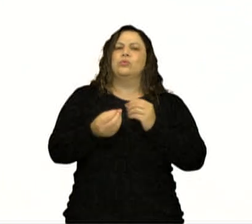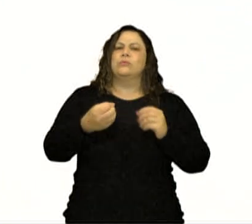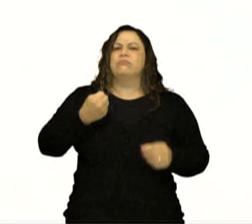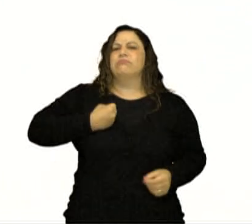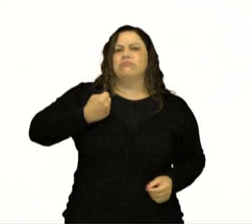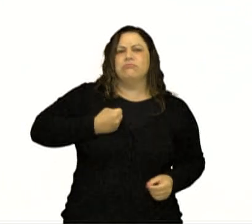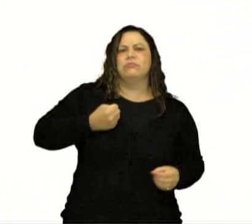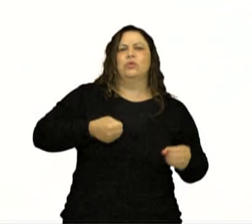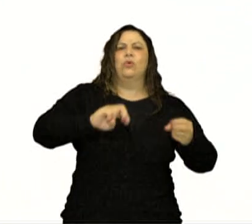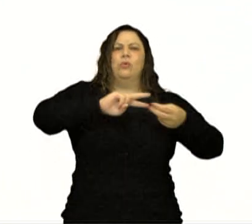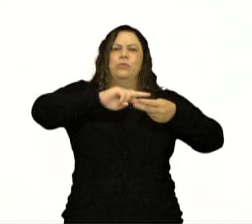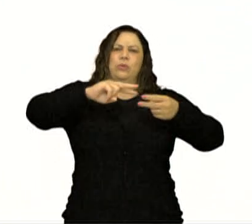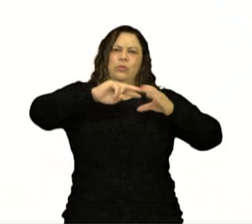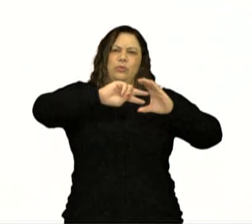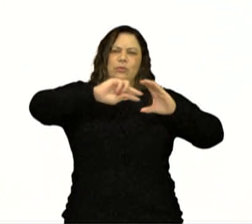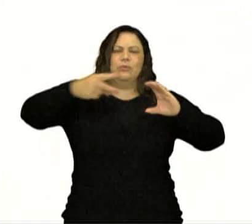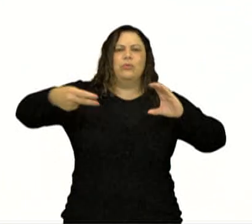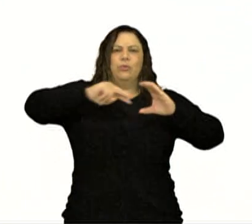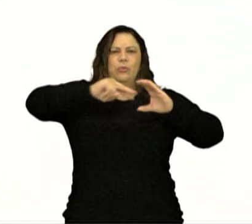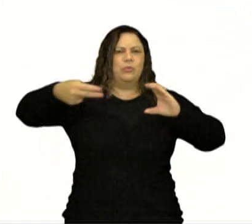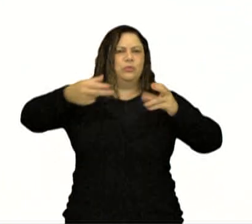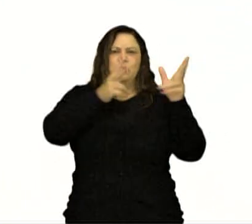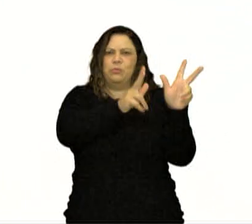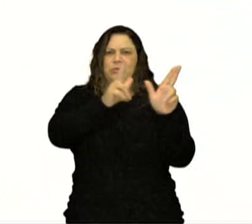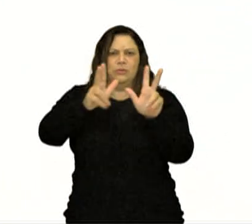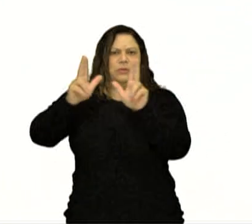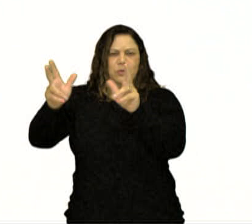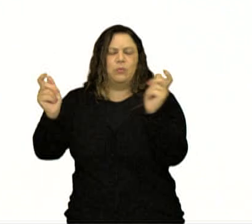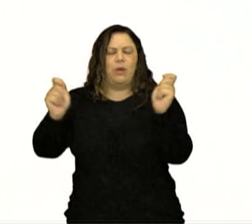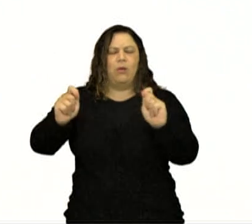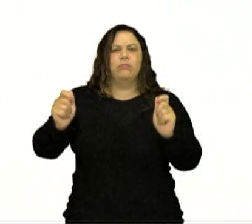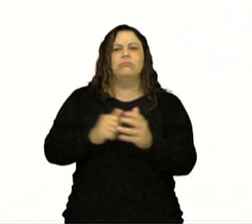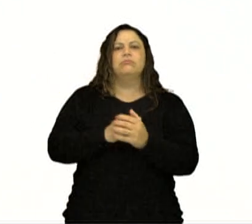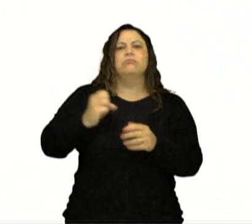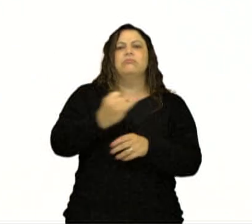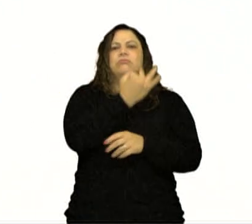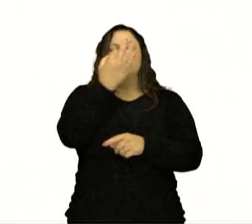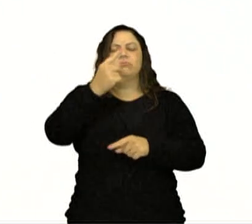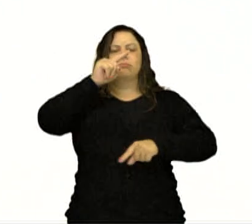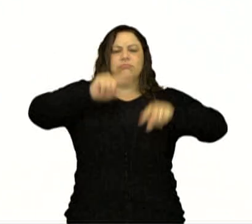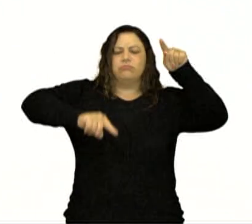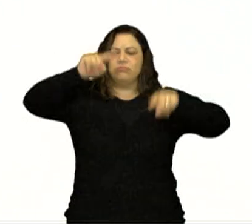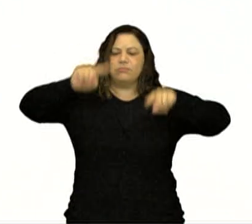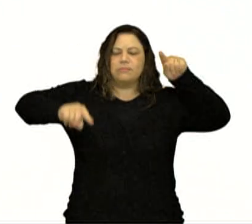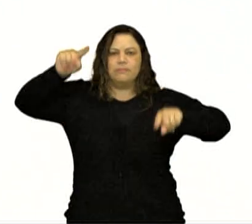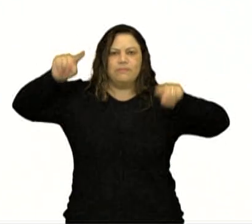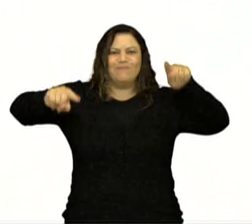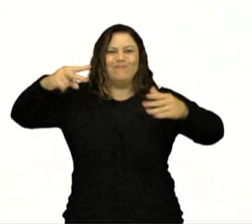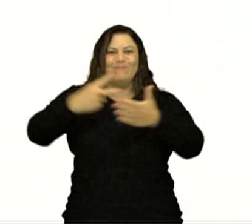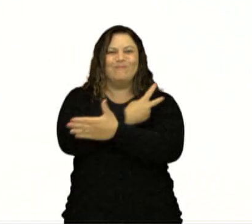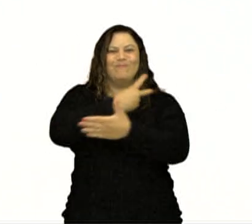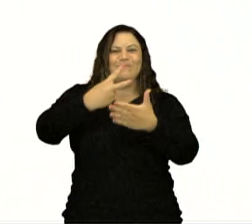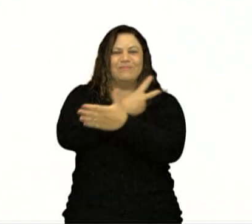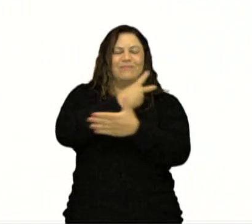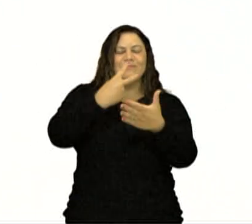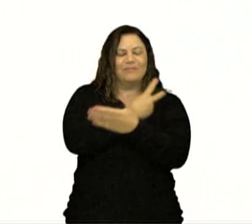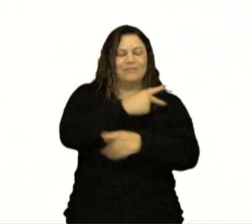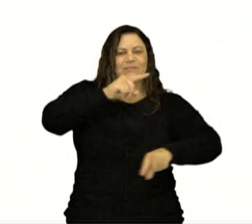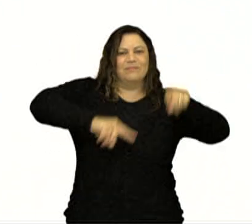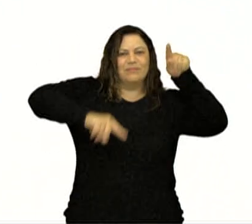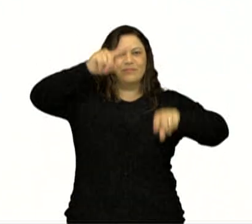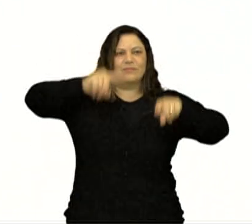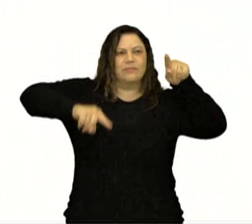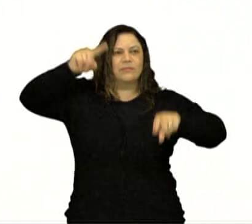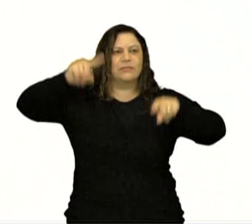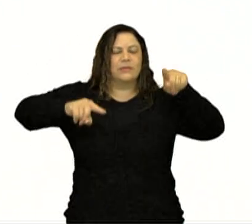é decorrente de mitoses anômalas, ou seja, alteradas, né? Erradas. A mitose se caracteriza pela formação